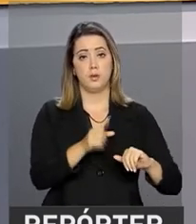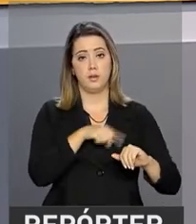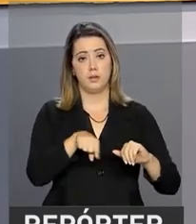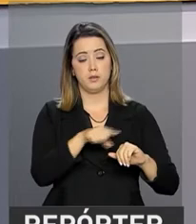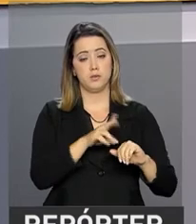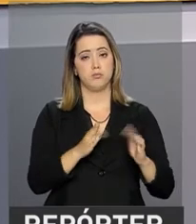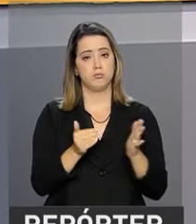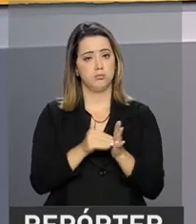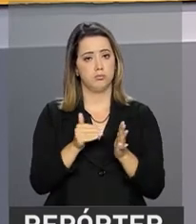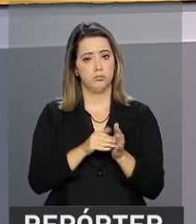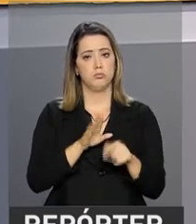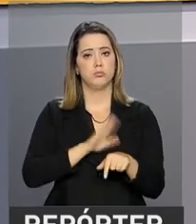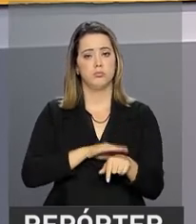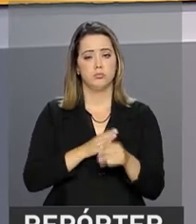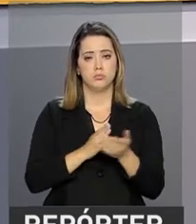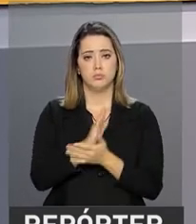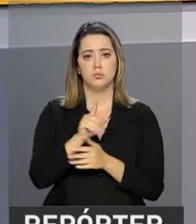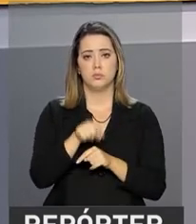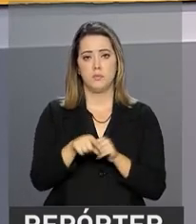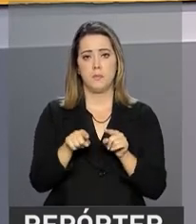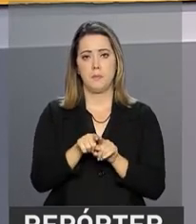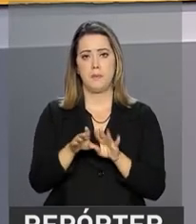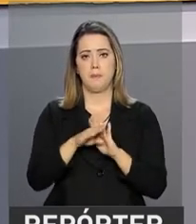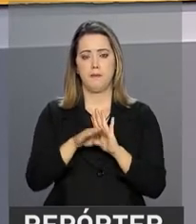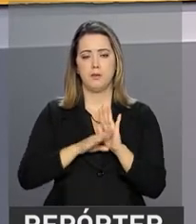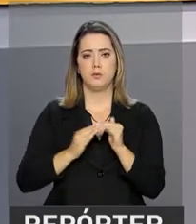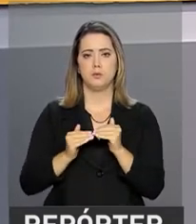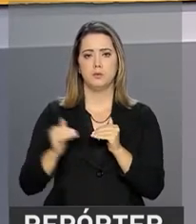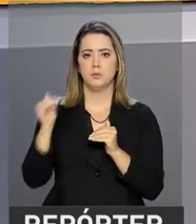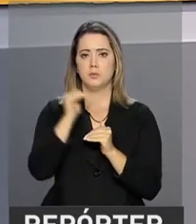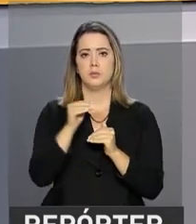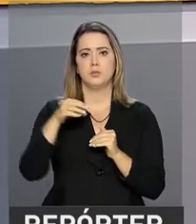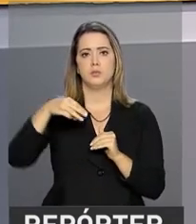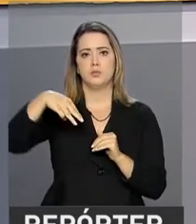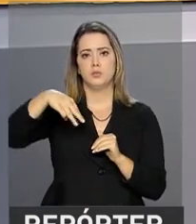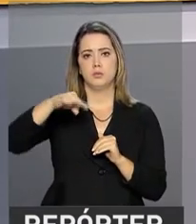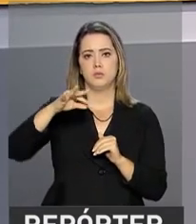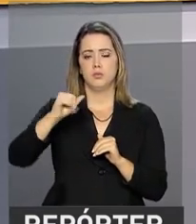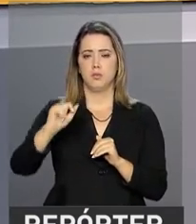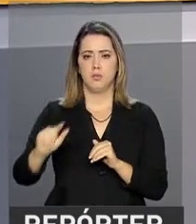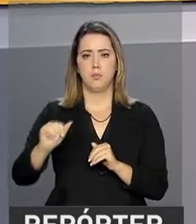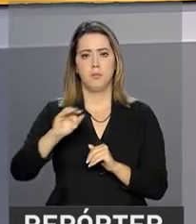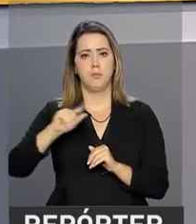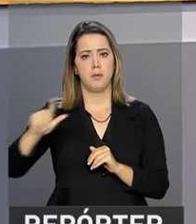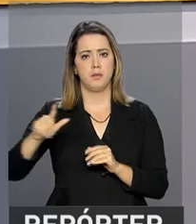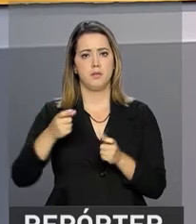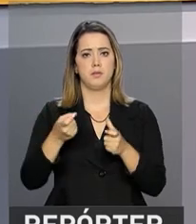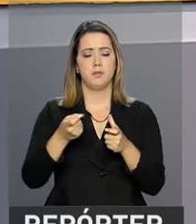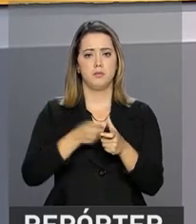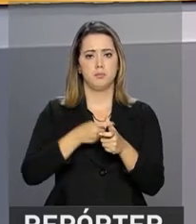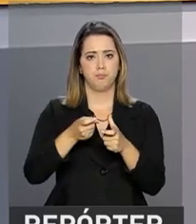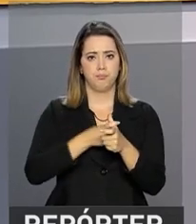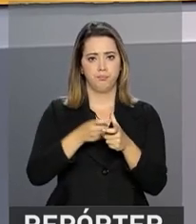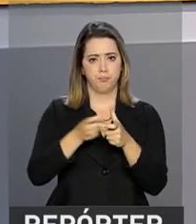da tramitação. O projeto aumenta a meta fiscal de 2017 e 2018 para um déficit de